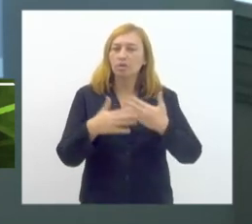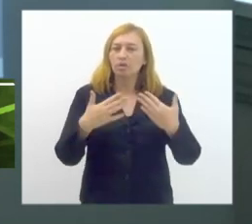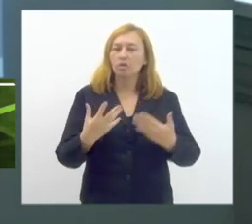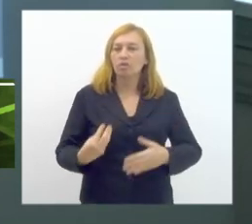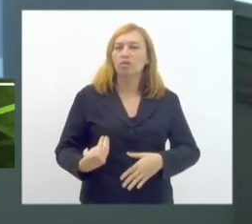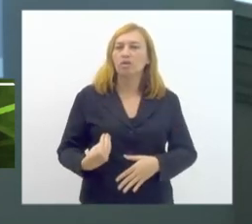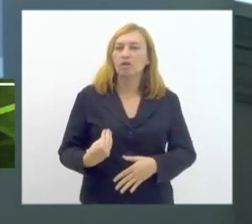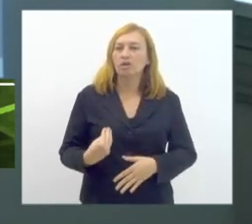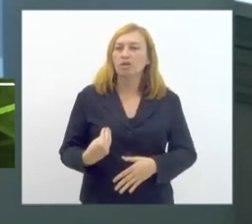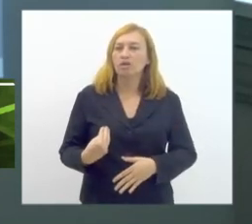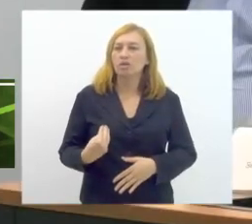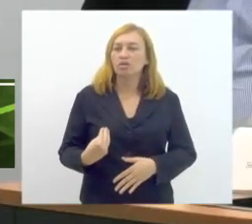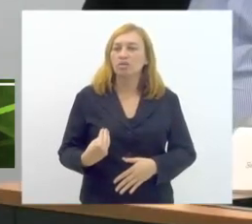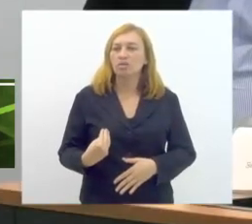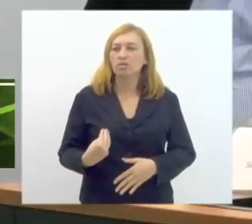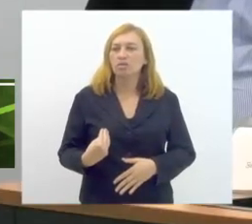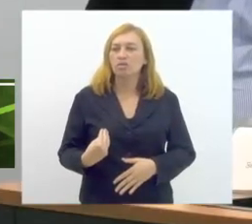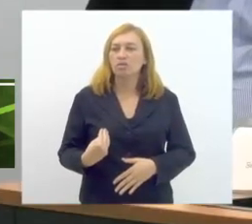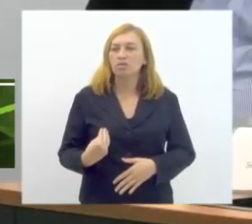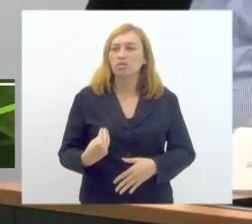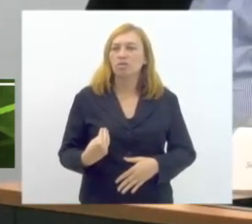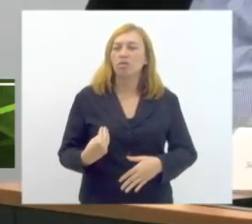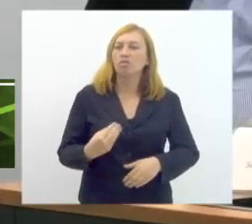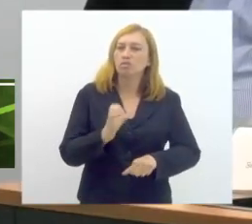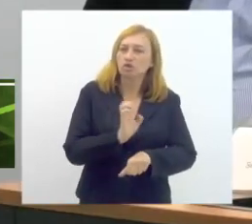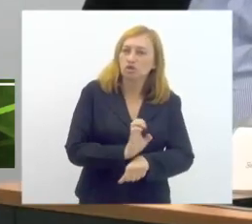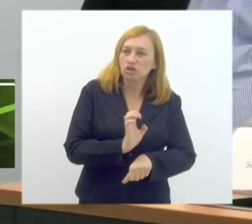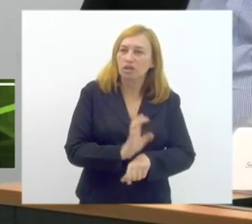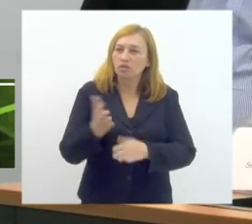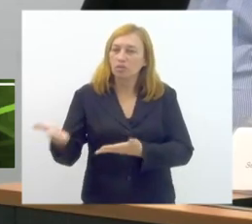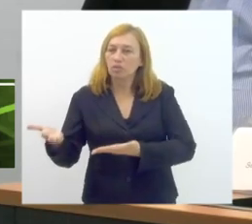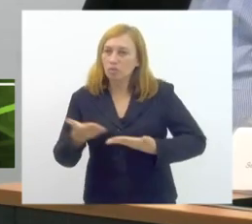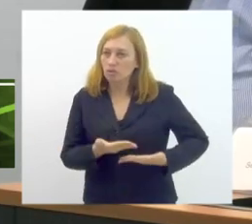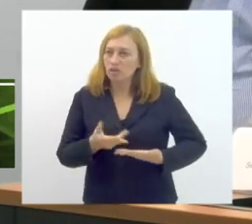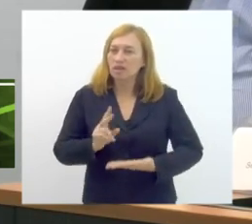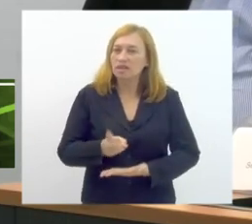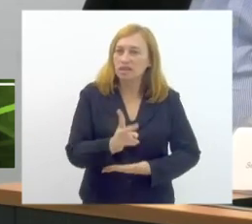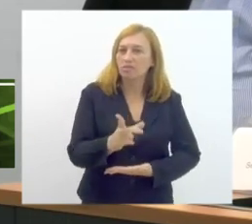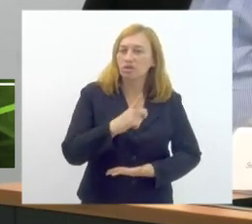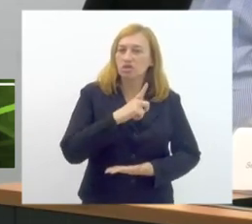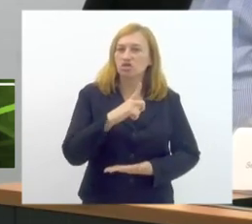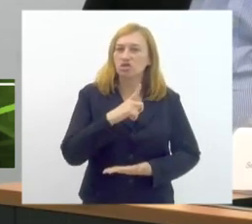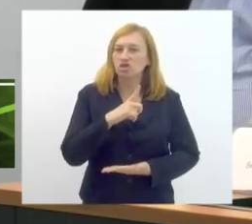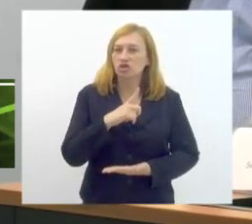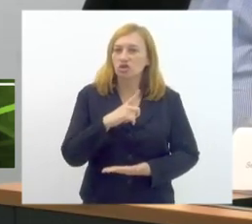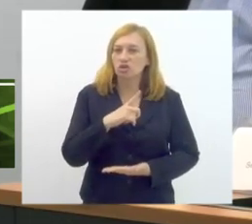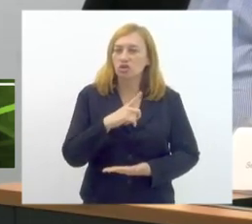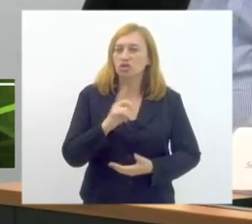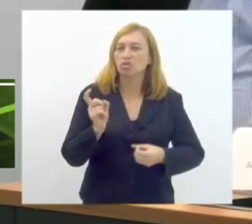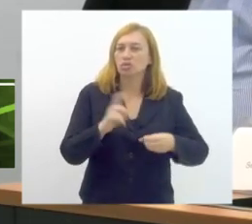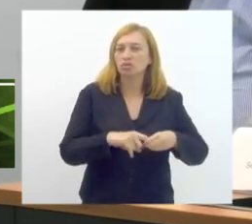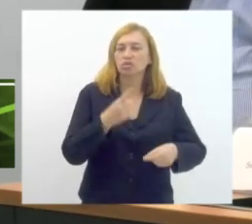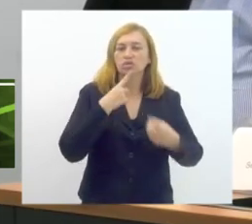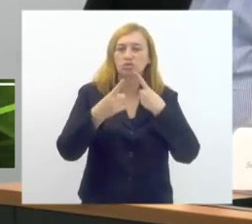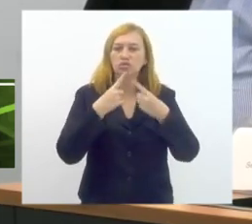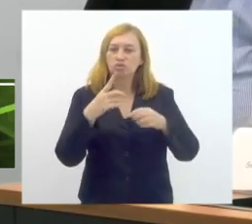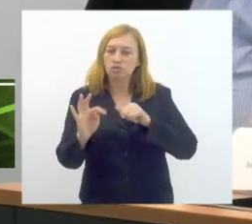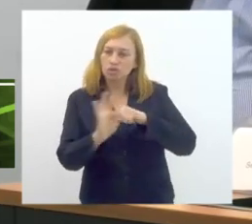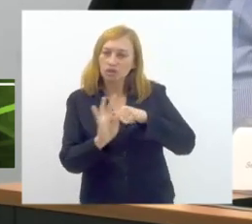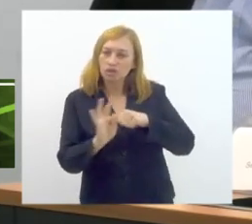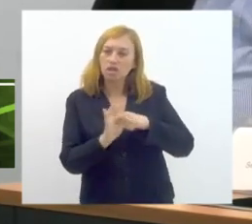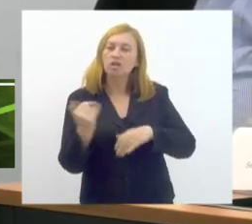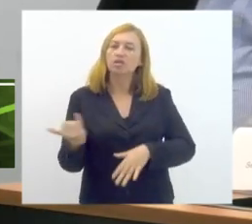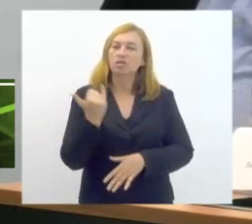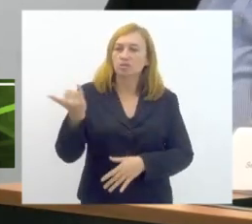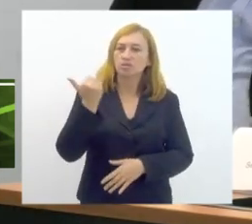não oficial do Estado, mas, eventualmente, quando convidado, e a gente sempre tinha, no âmbito do consórcio, discussões técnicas importantes para